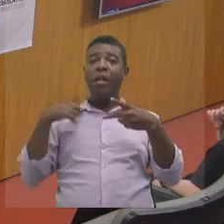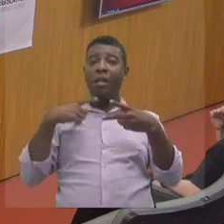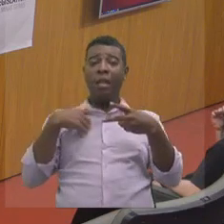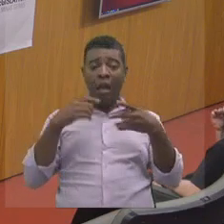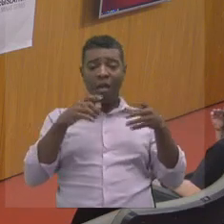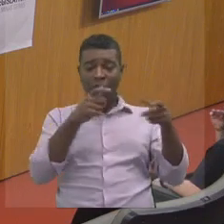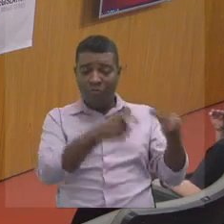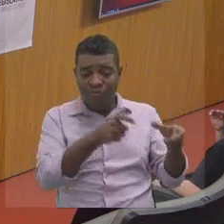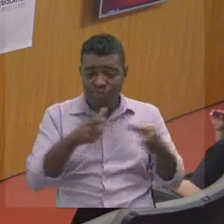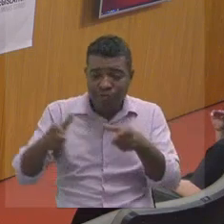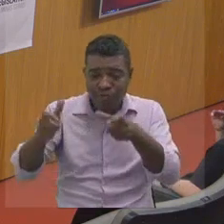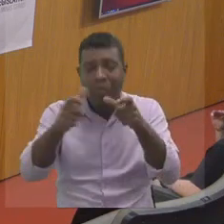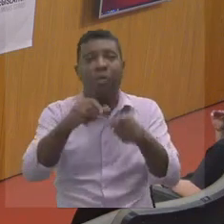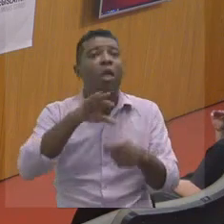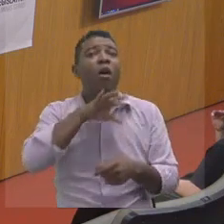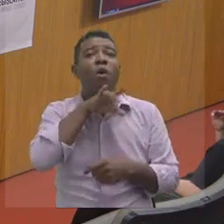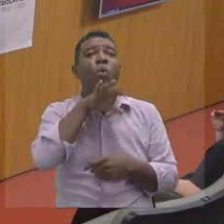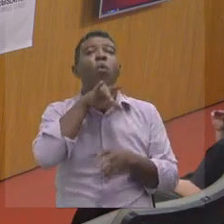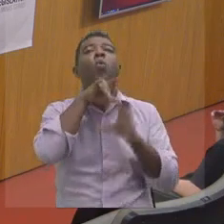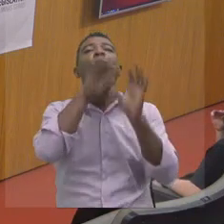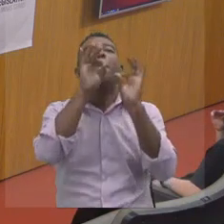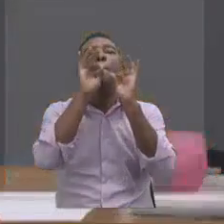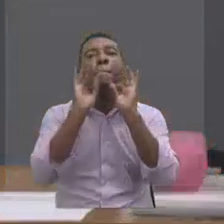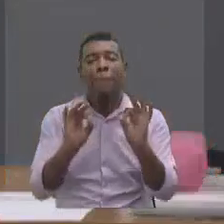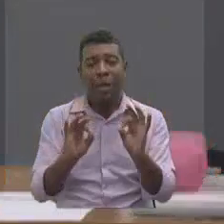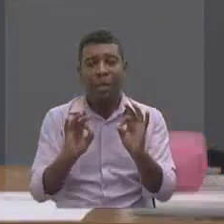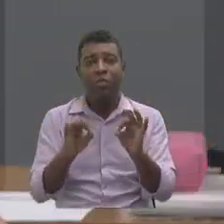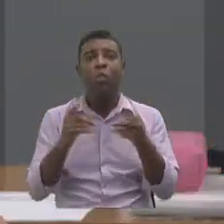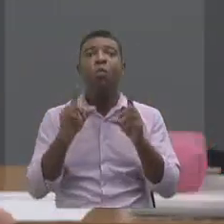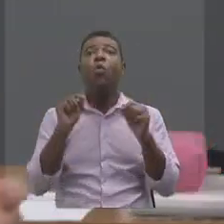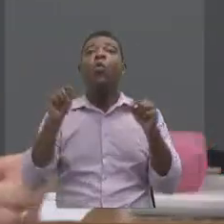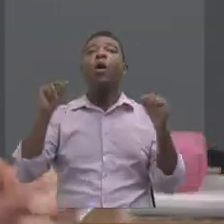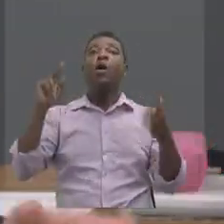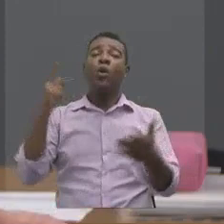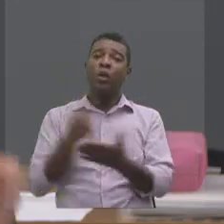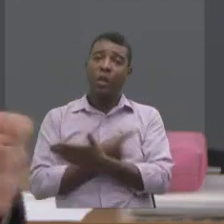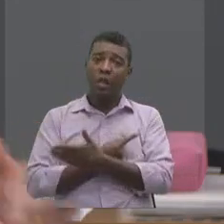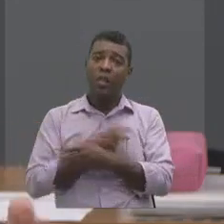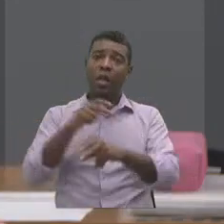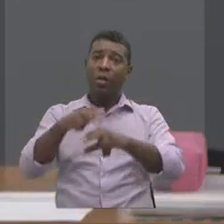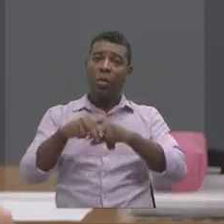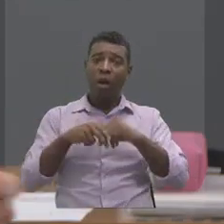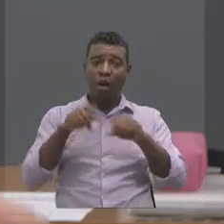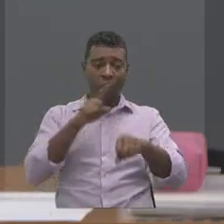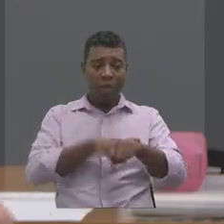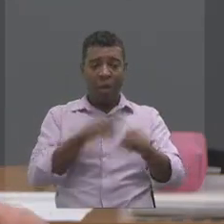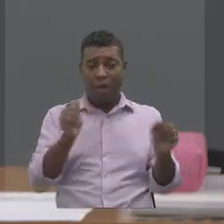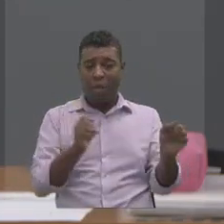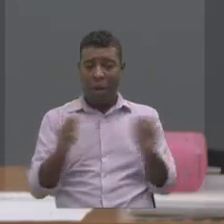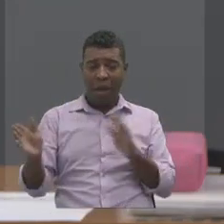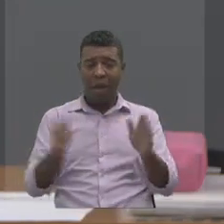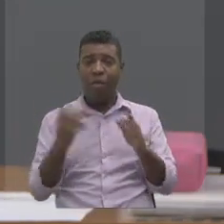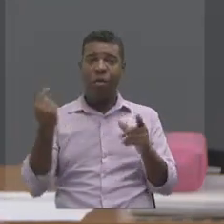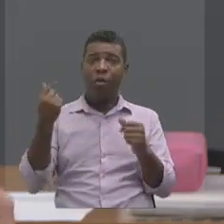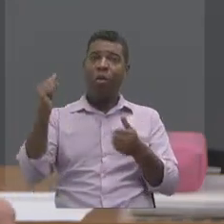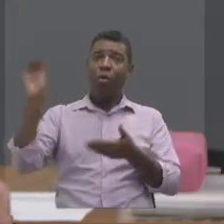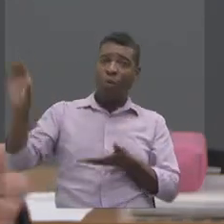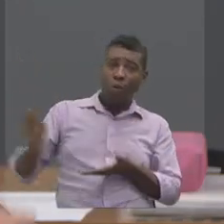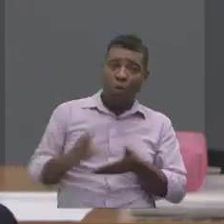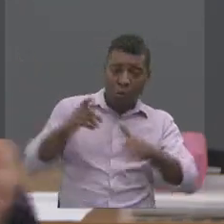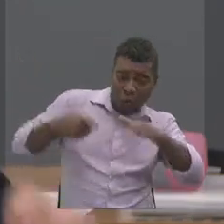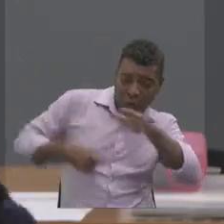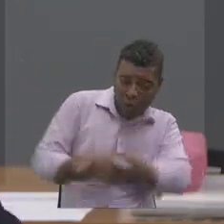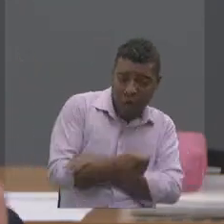ruins né que que acontece em alguns dos textos que a gente tem no nosso estado né pelo período que eu já mencionei de muito tempo sem investimento né